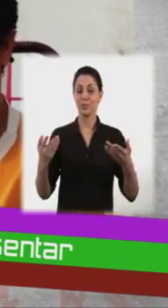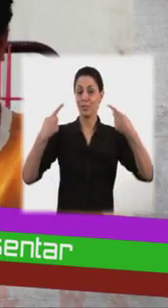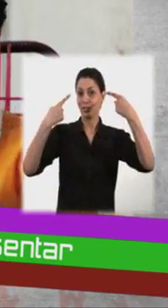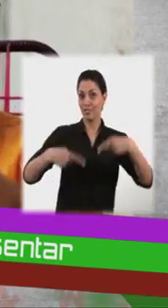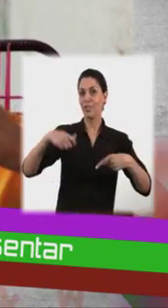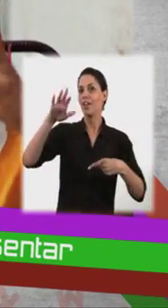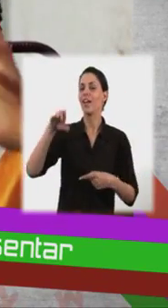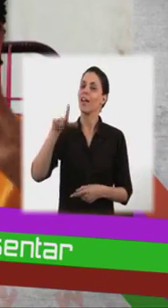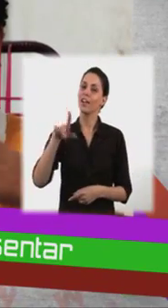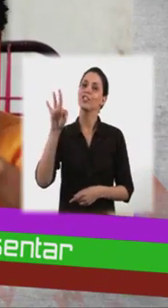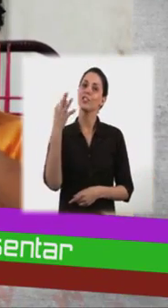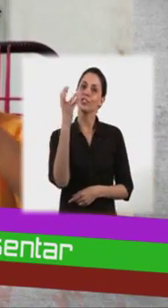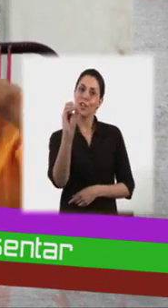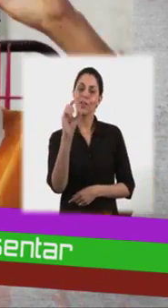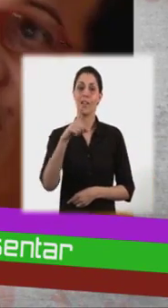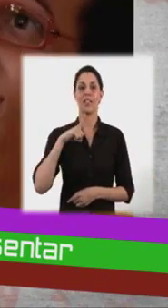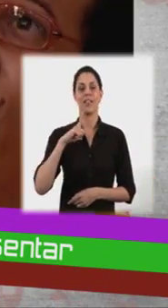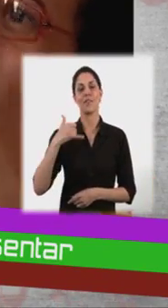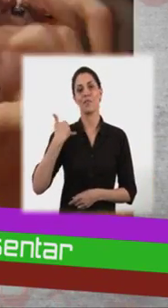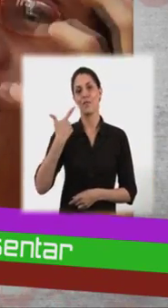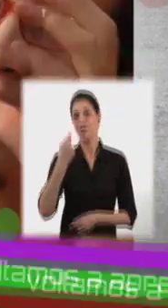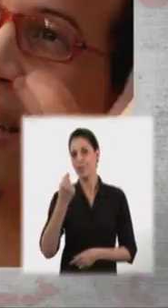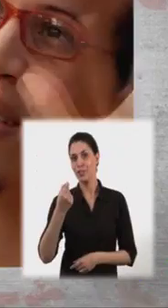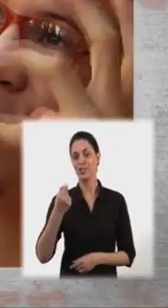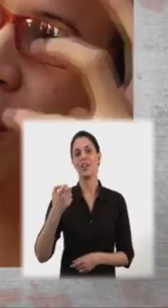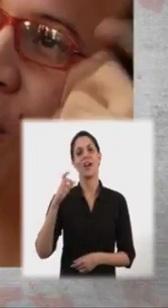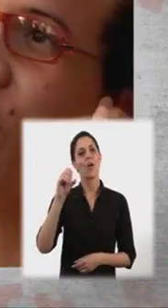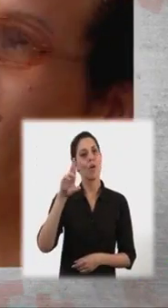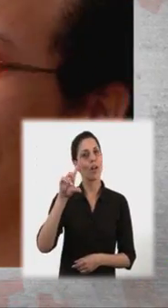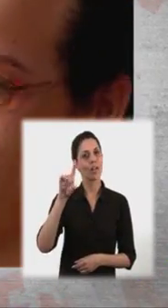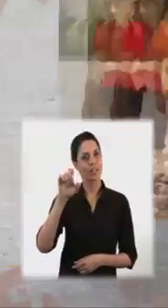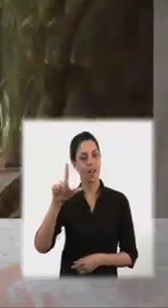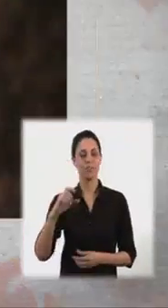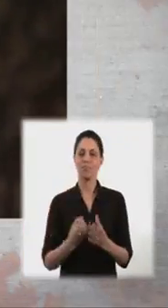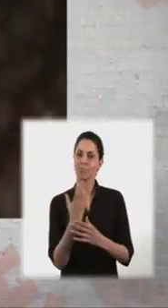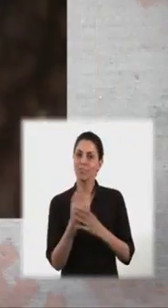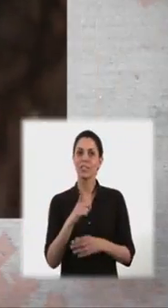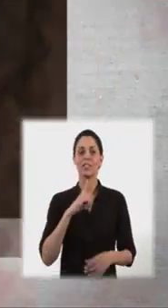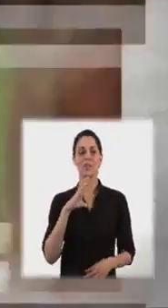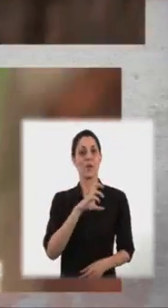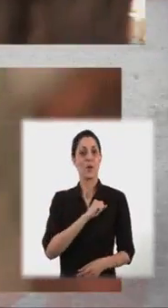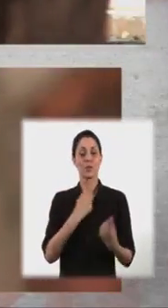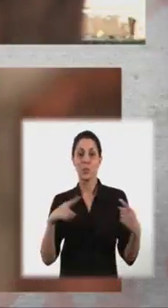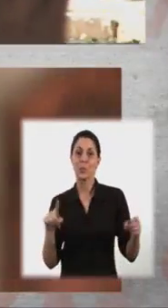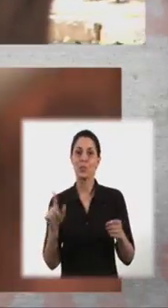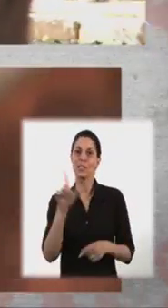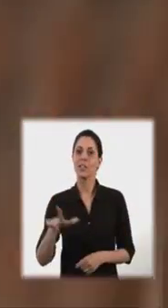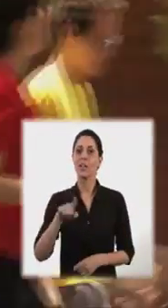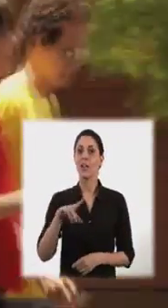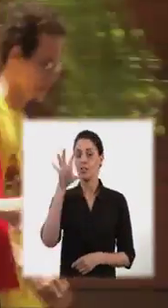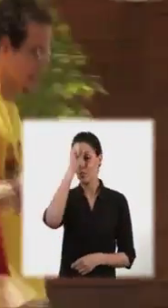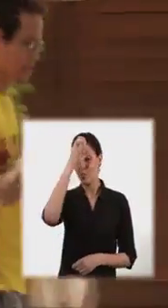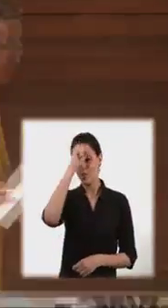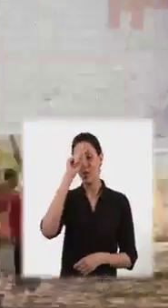Nosso desafiante de hoje é o Thiago. Ele tem 20 anos, é cordelista e gosta de música e literatura. No primeiro bloco, ele aprendeu quais